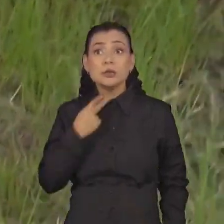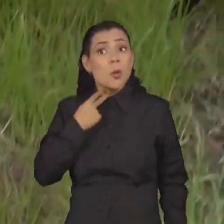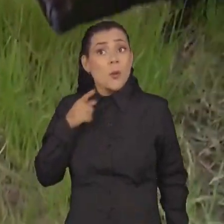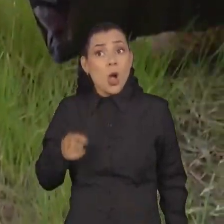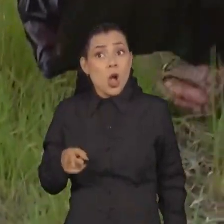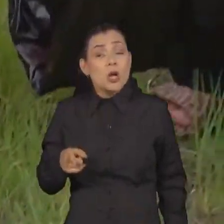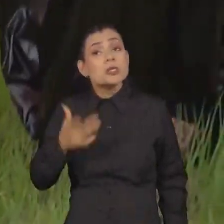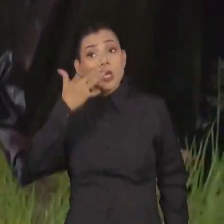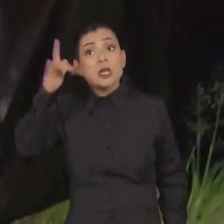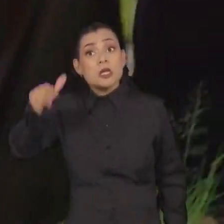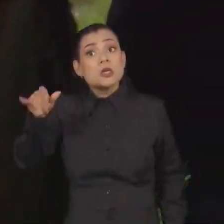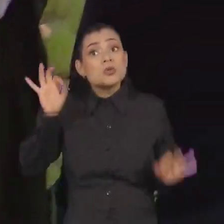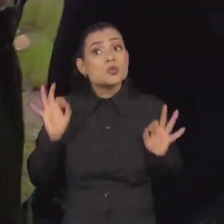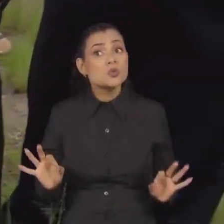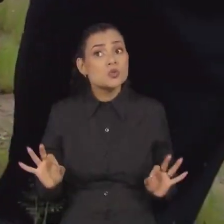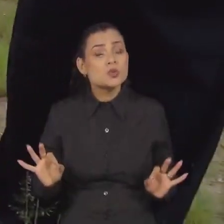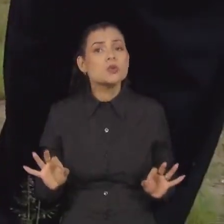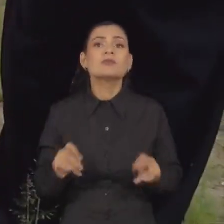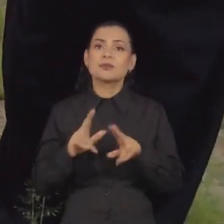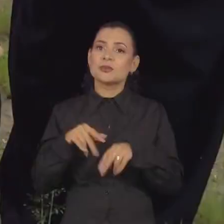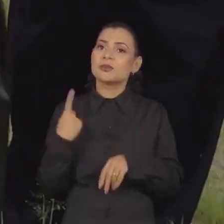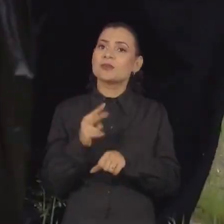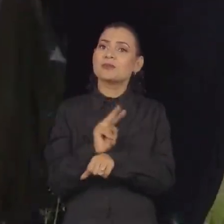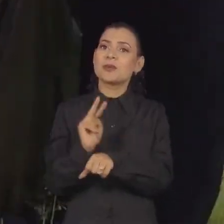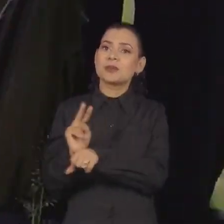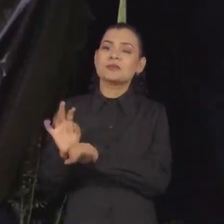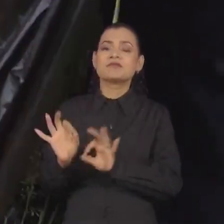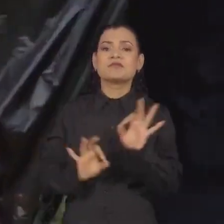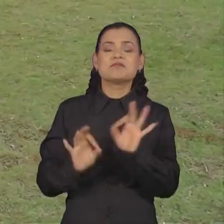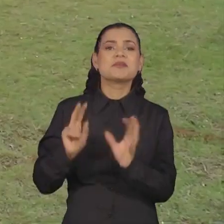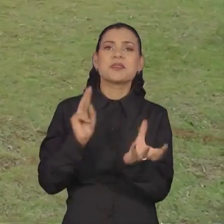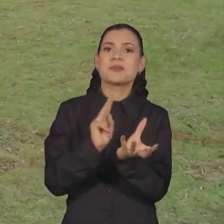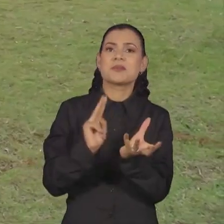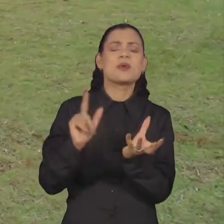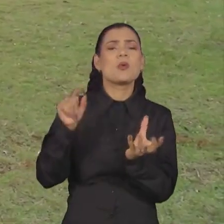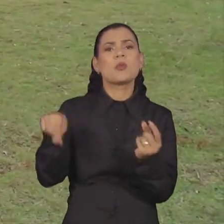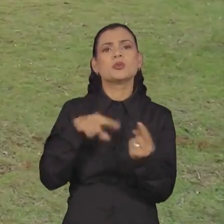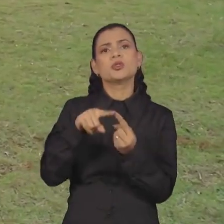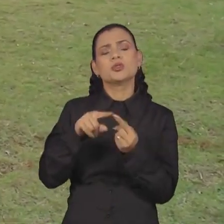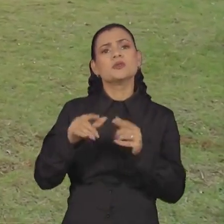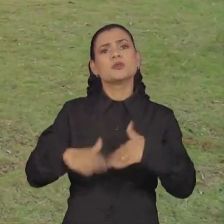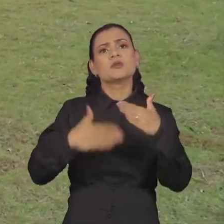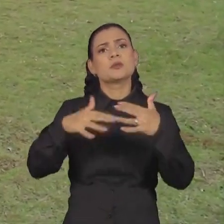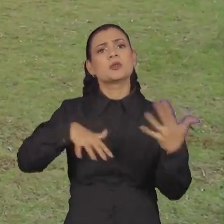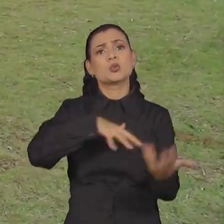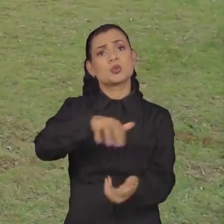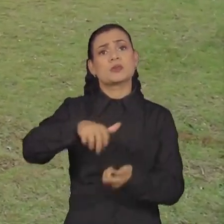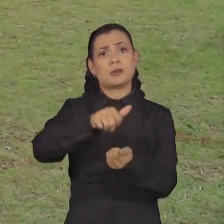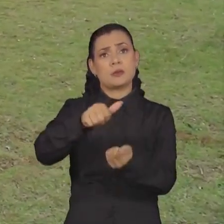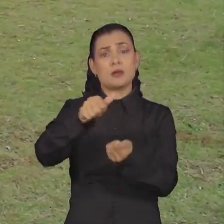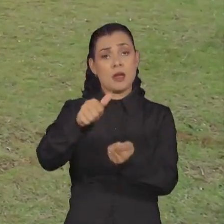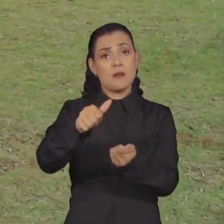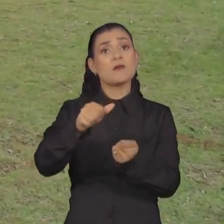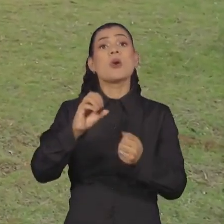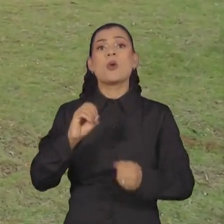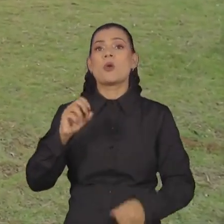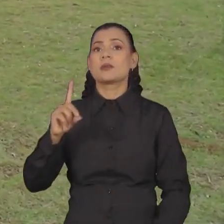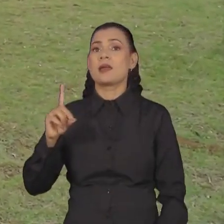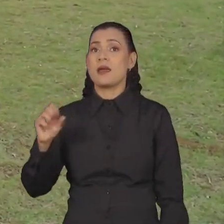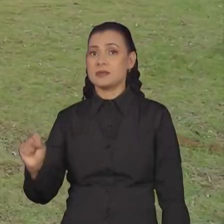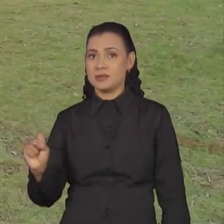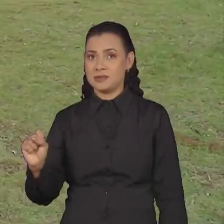jogar no lixo. O projeto Cuidando do Mundo da Gente tem total relação com os Objetivos de Desenvolvimento Sustentáveis, que são as